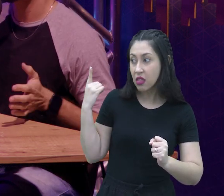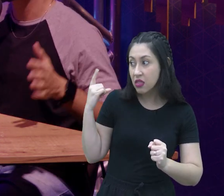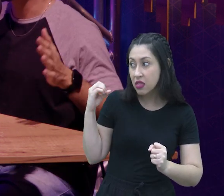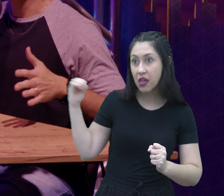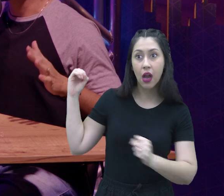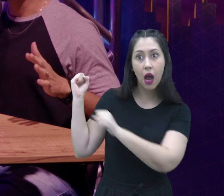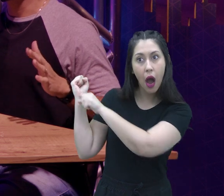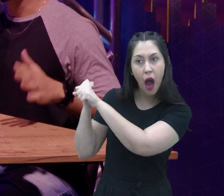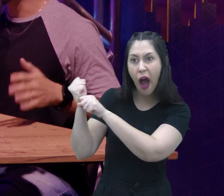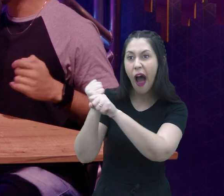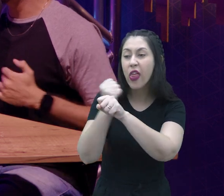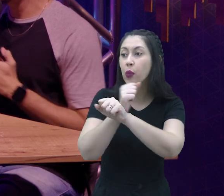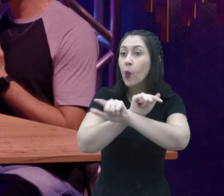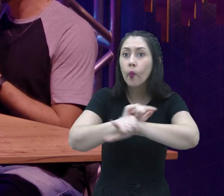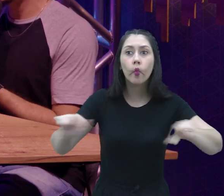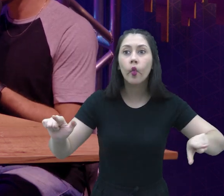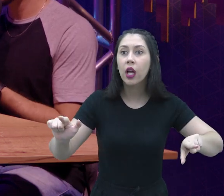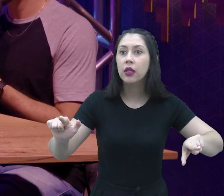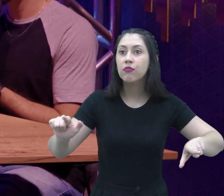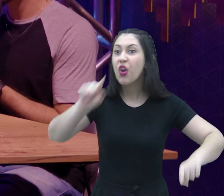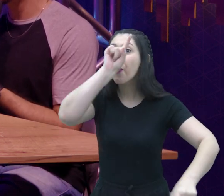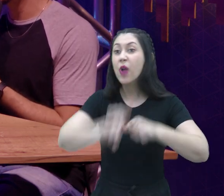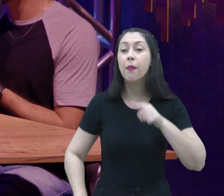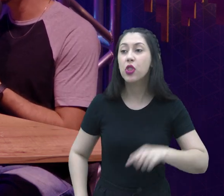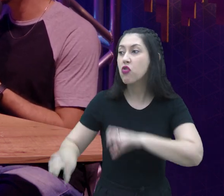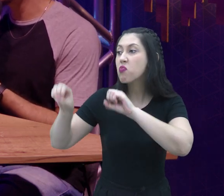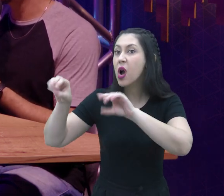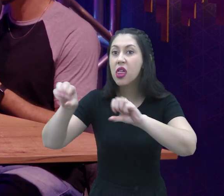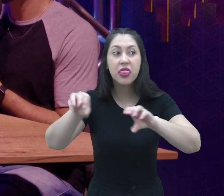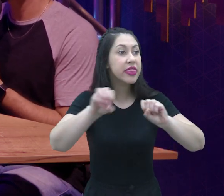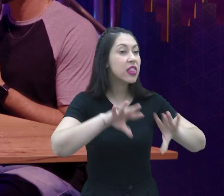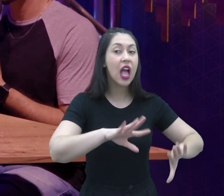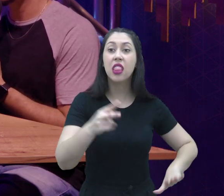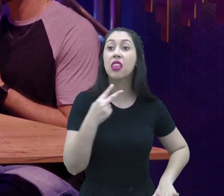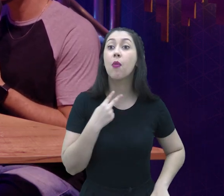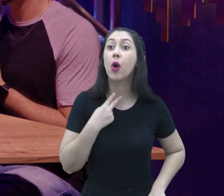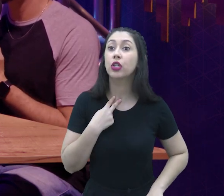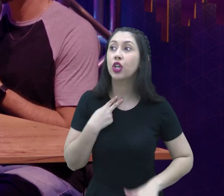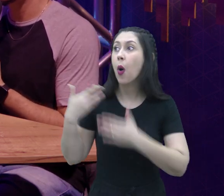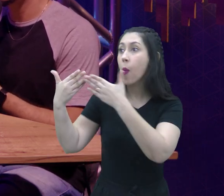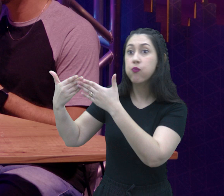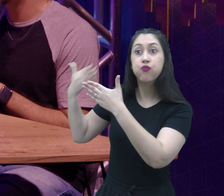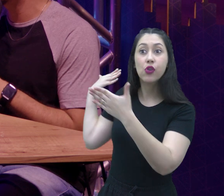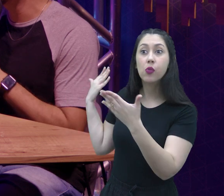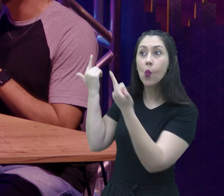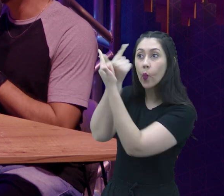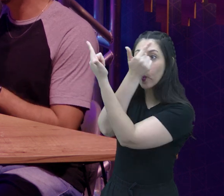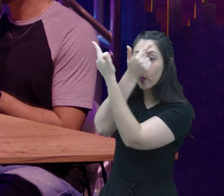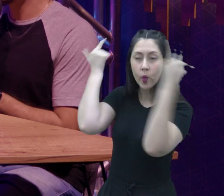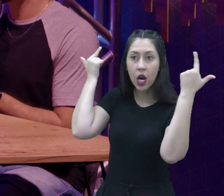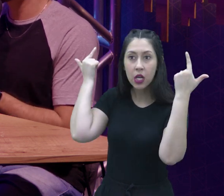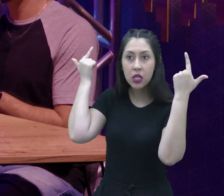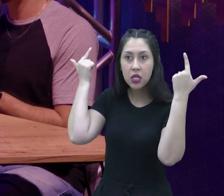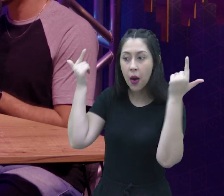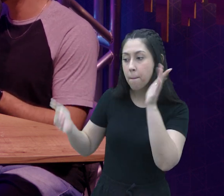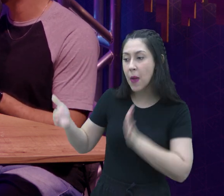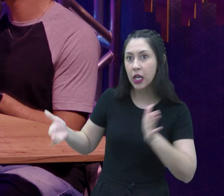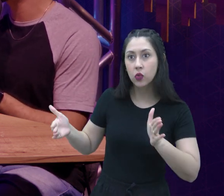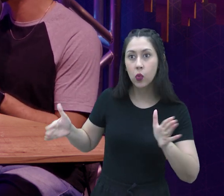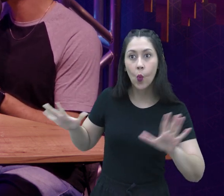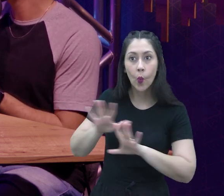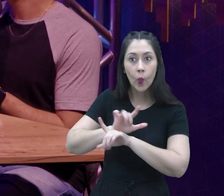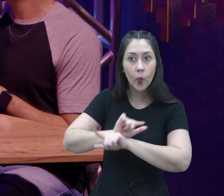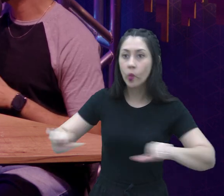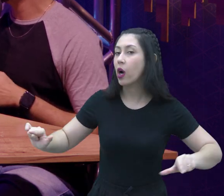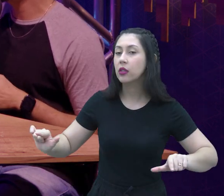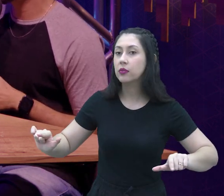falaram assim, ó, não pode ensinar o que aconteceu, nem falar sobre o que aconteceu nessa época aí, de tal ano a tal